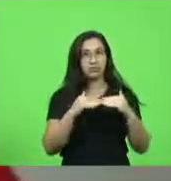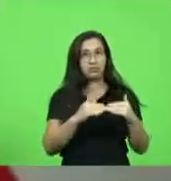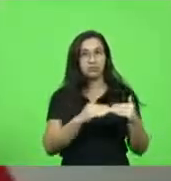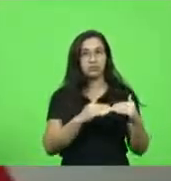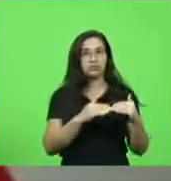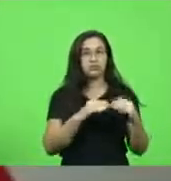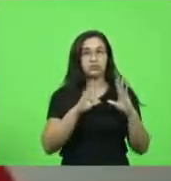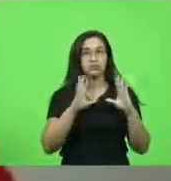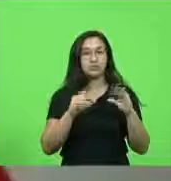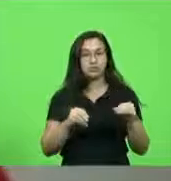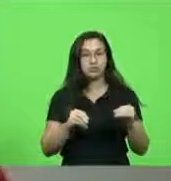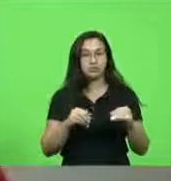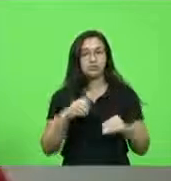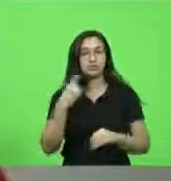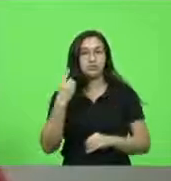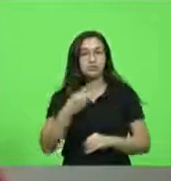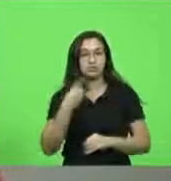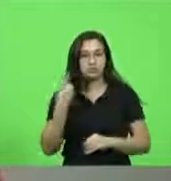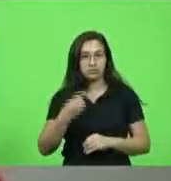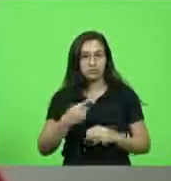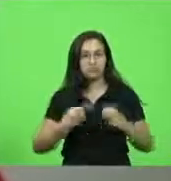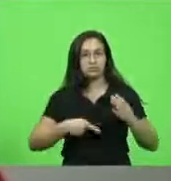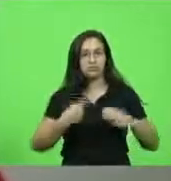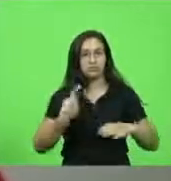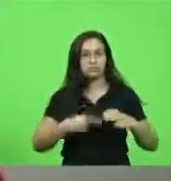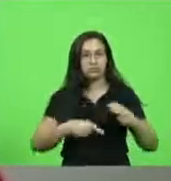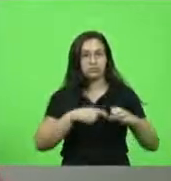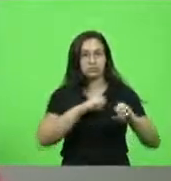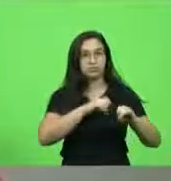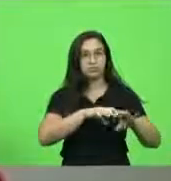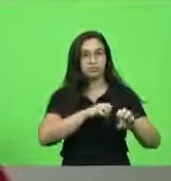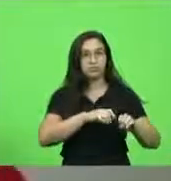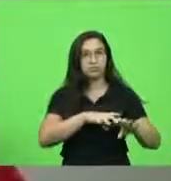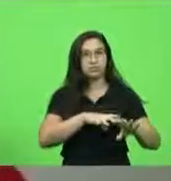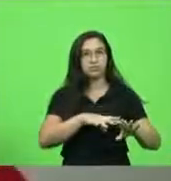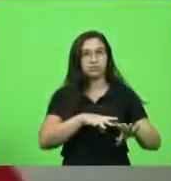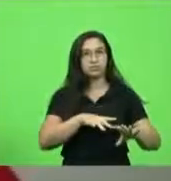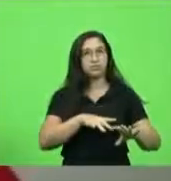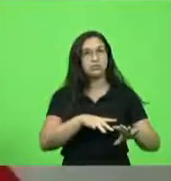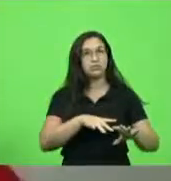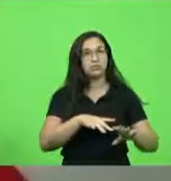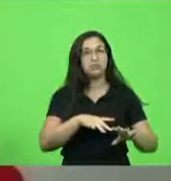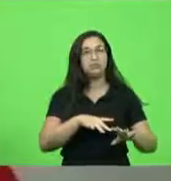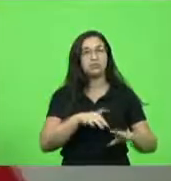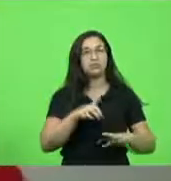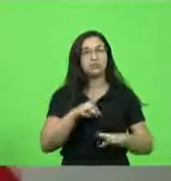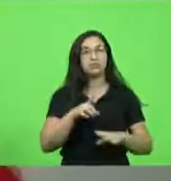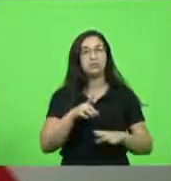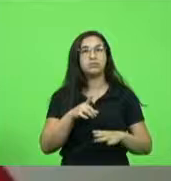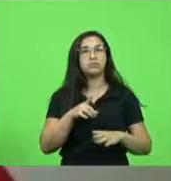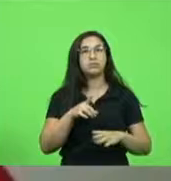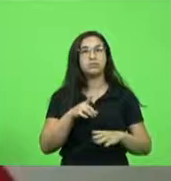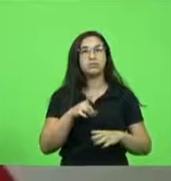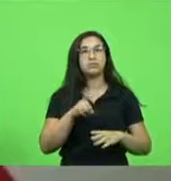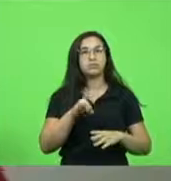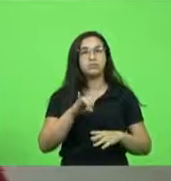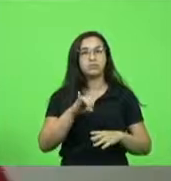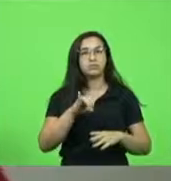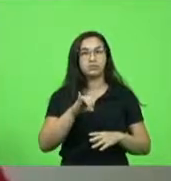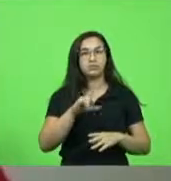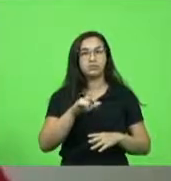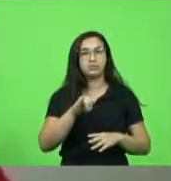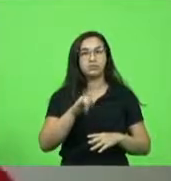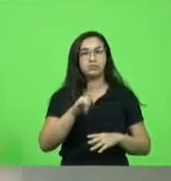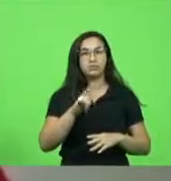por todos os deputados da Comissão de Educação, pelo diligenciamento. Esse diligenciamento